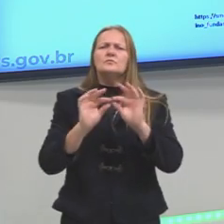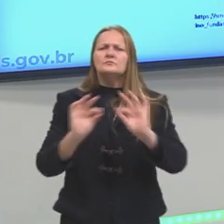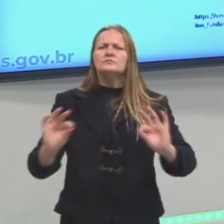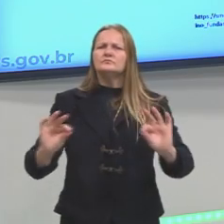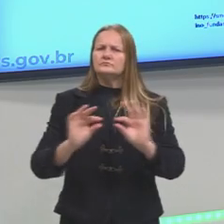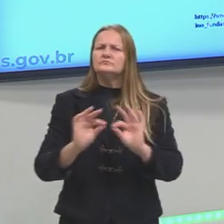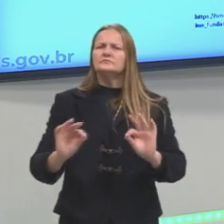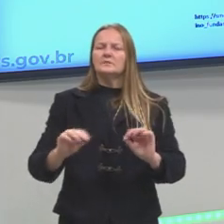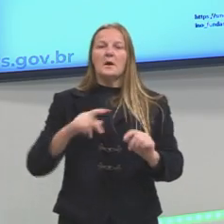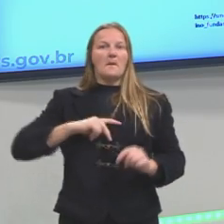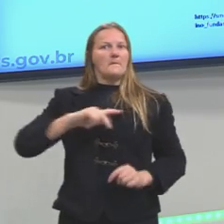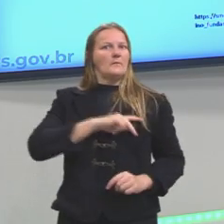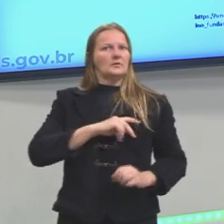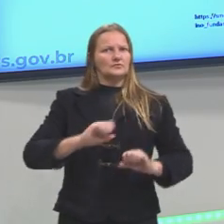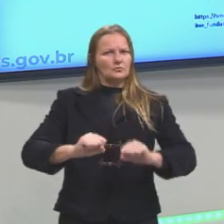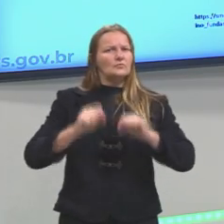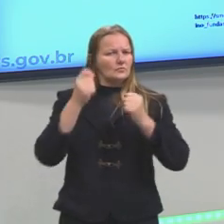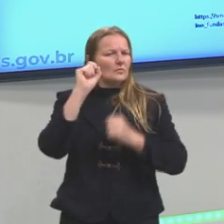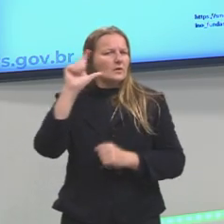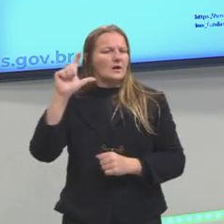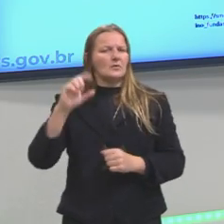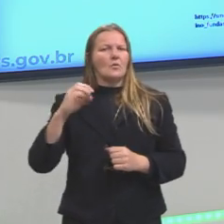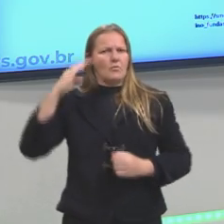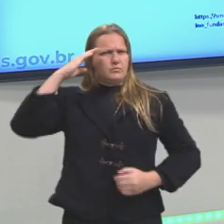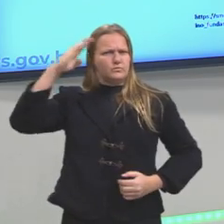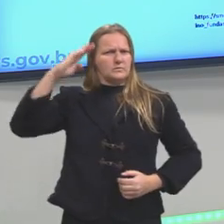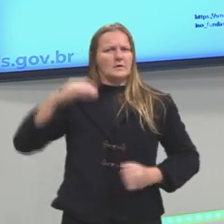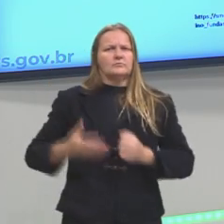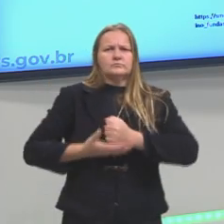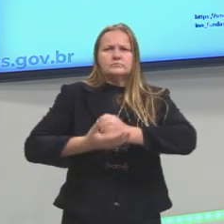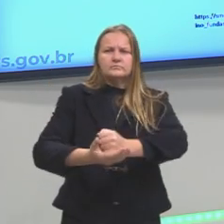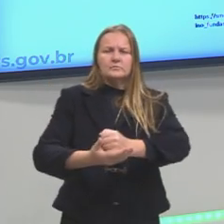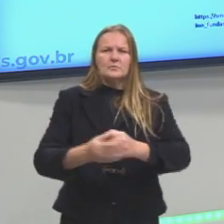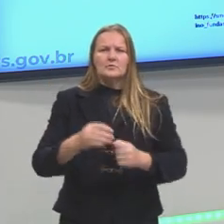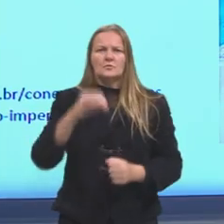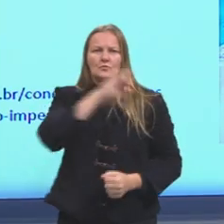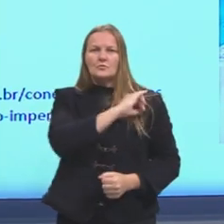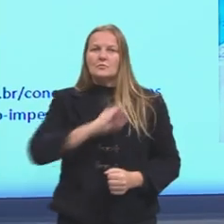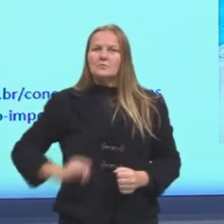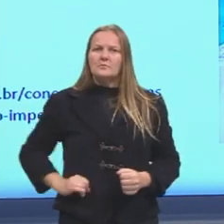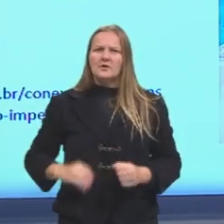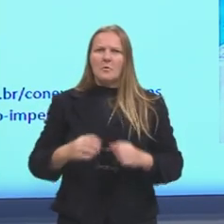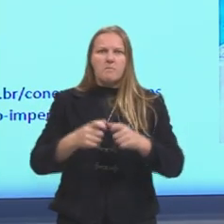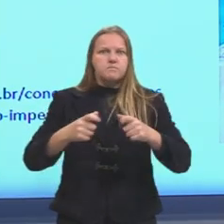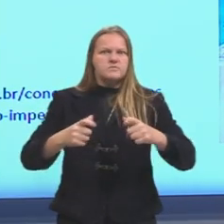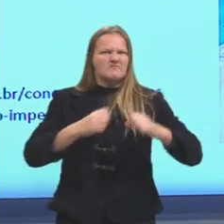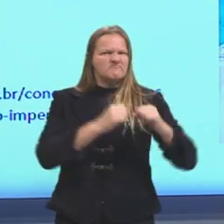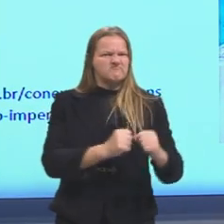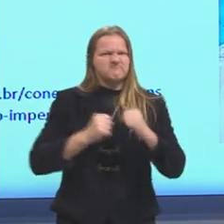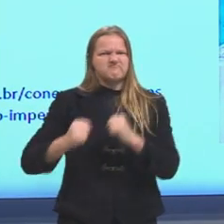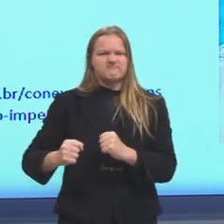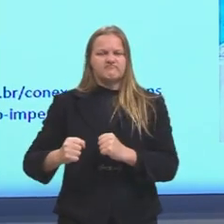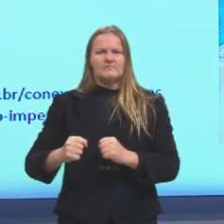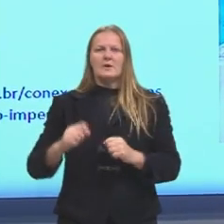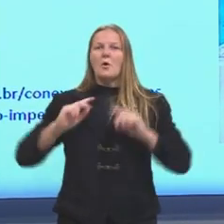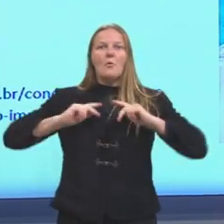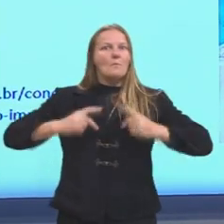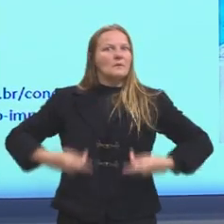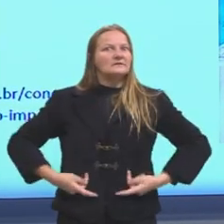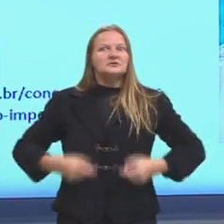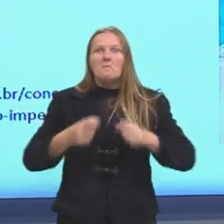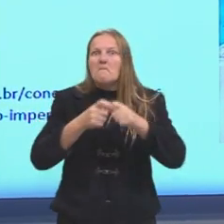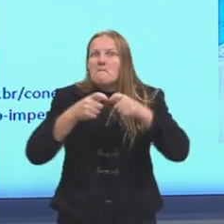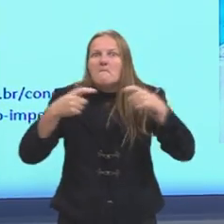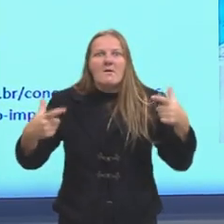simpático à população e Clara com ajuda do exército né o império romano se torna um dos maiores impérios da humanidade veja que pelo